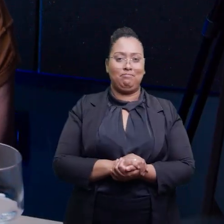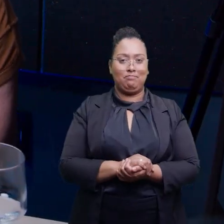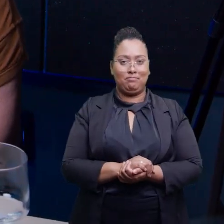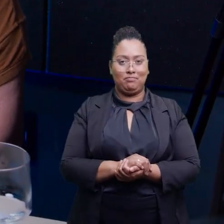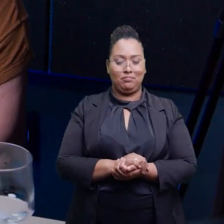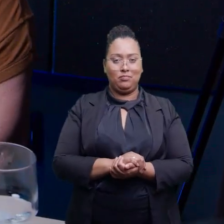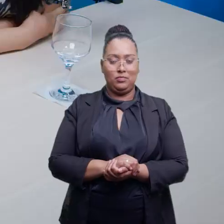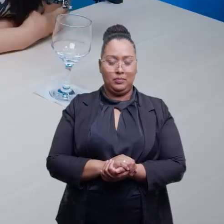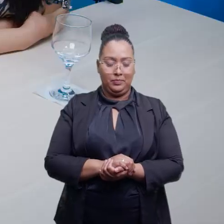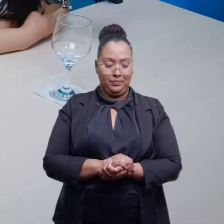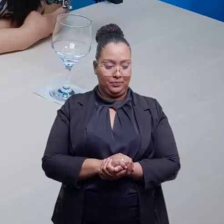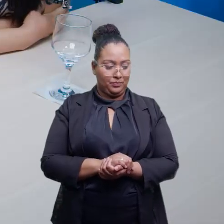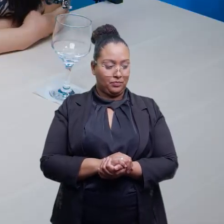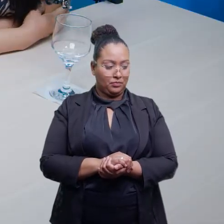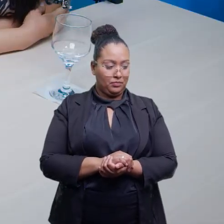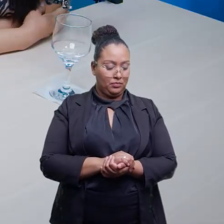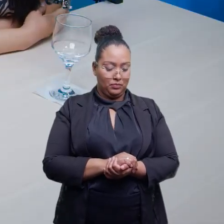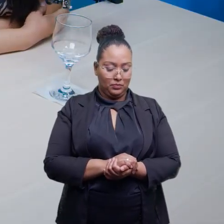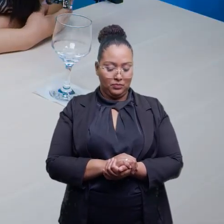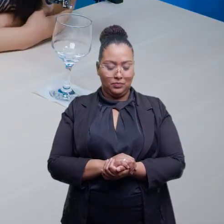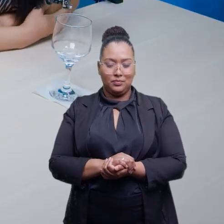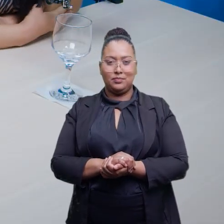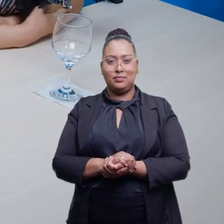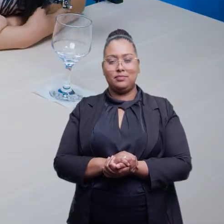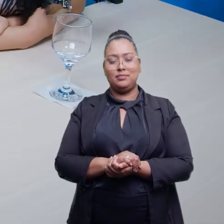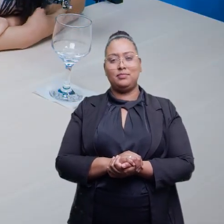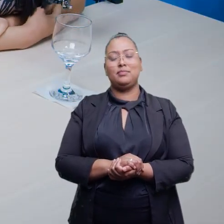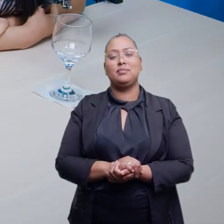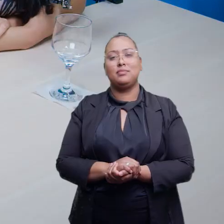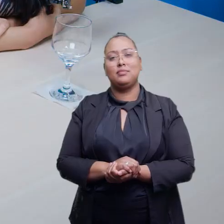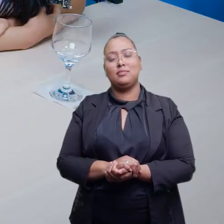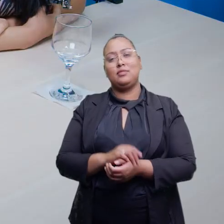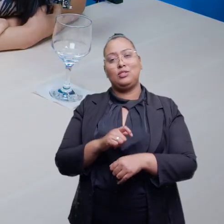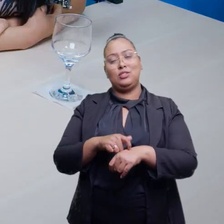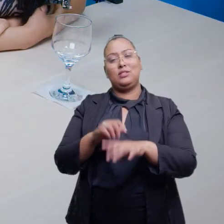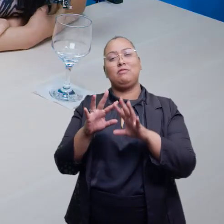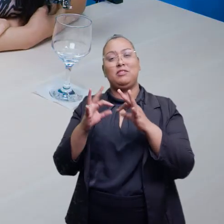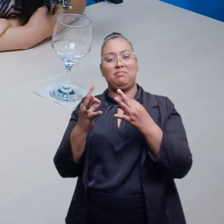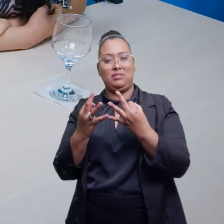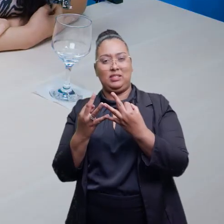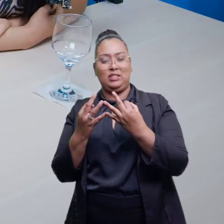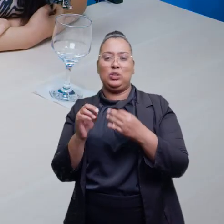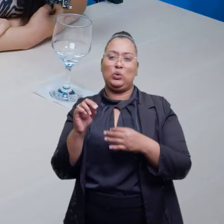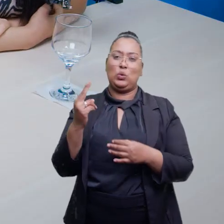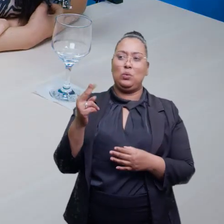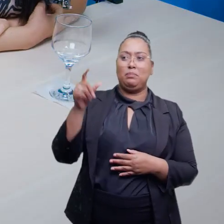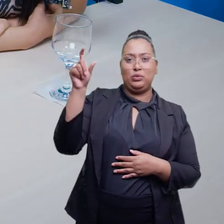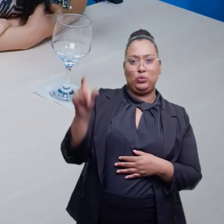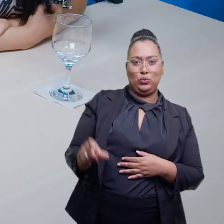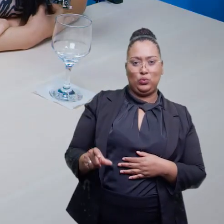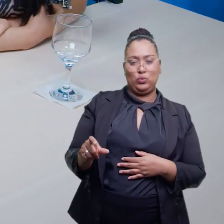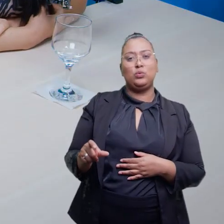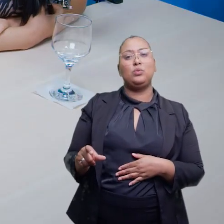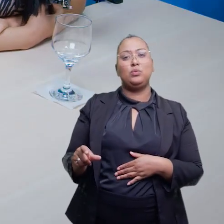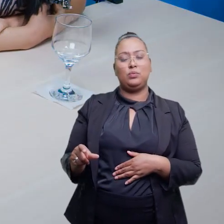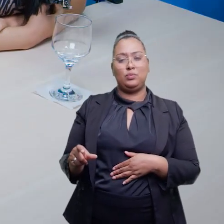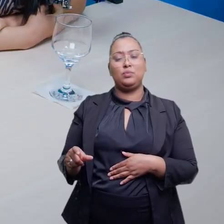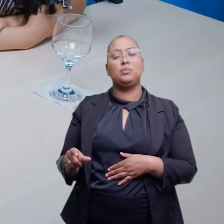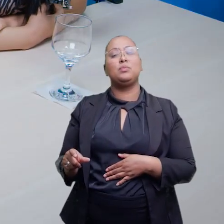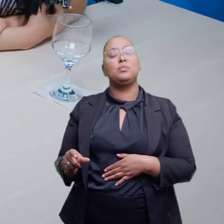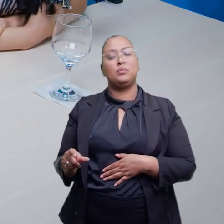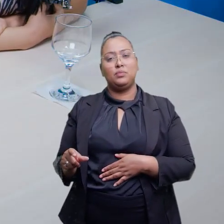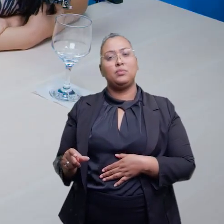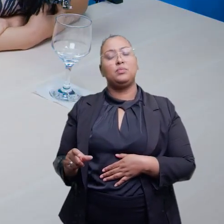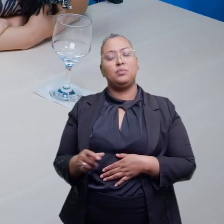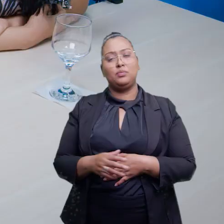E quando realmente a família ou a pessoa, né, que hoje a gente não tem, Vera até mencionou, não